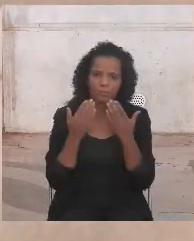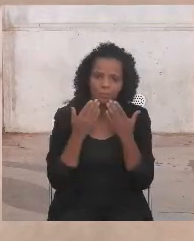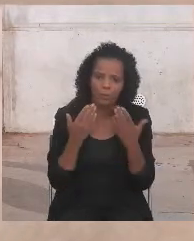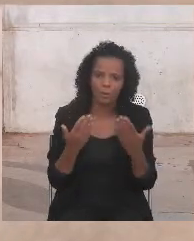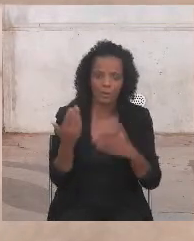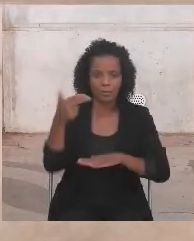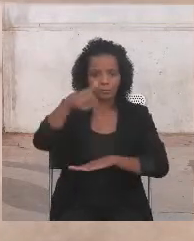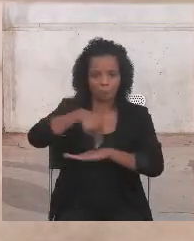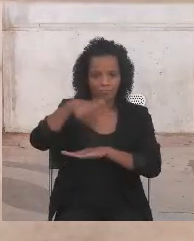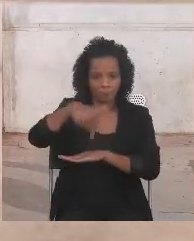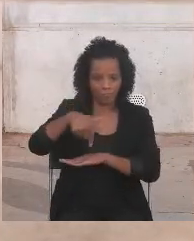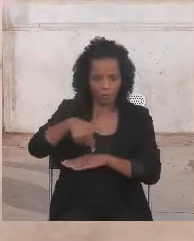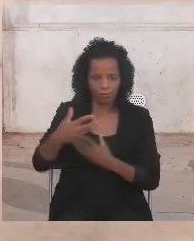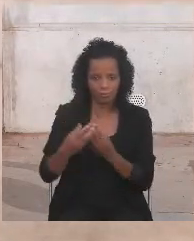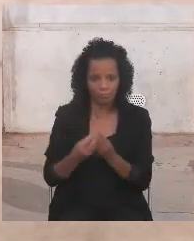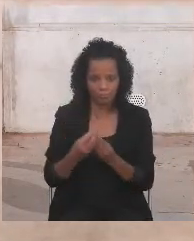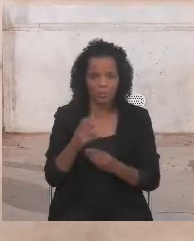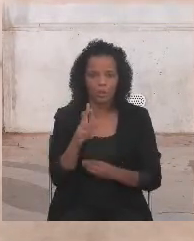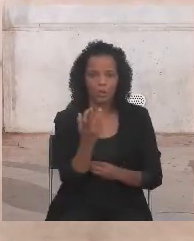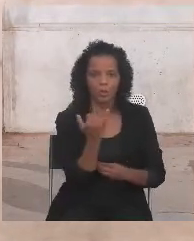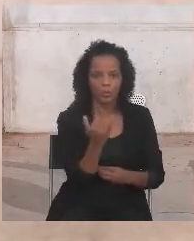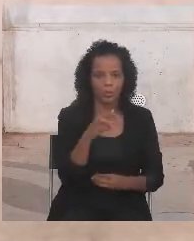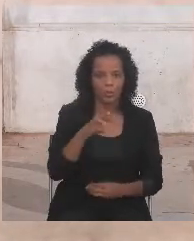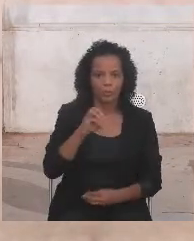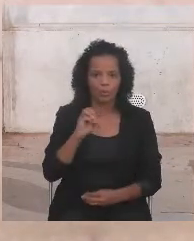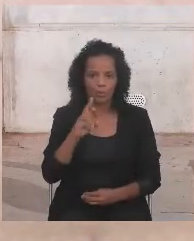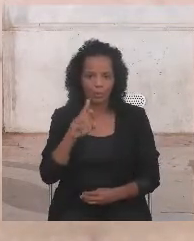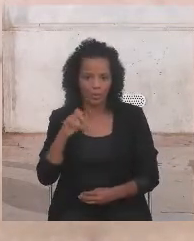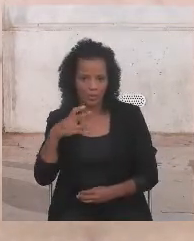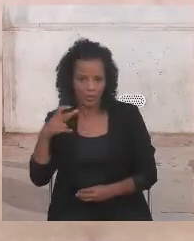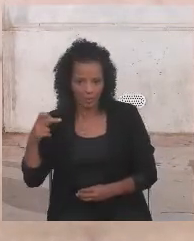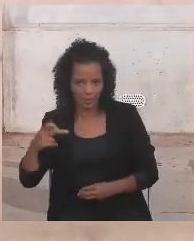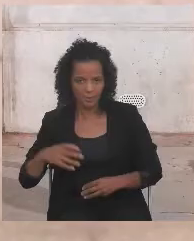obrigado por estar aqui hoje connosco, Rui Moreira.